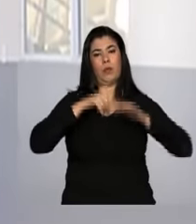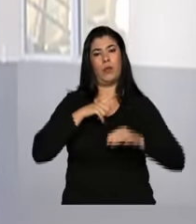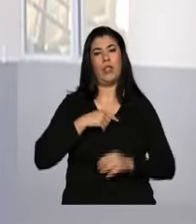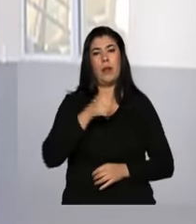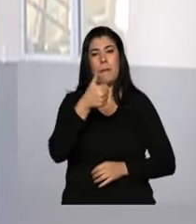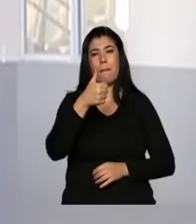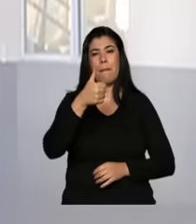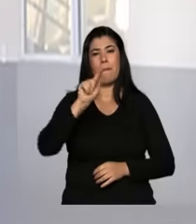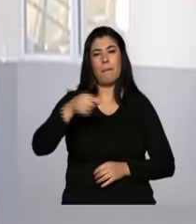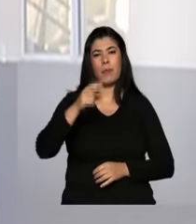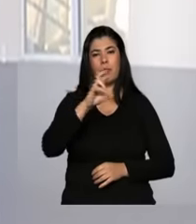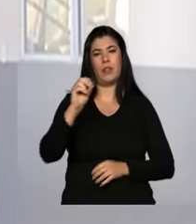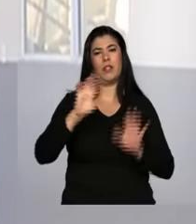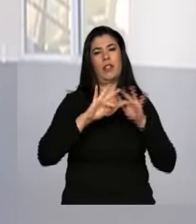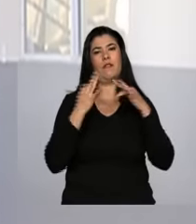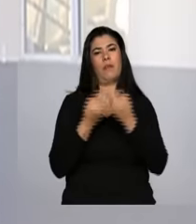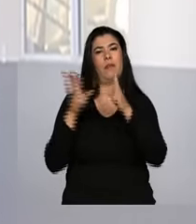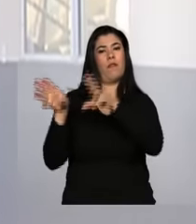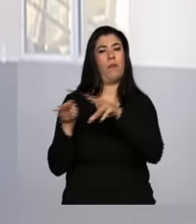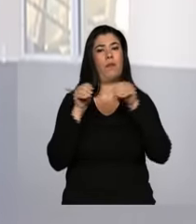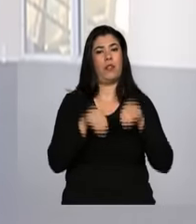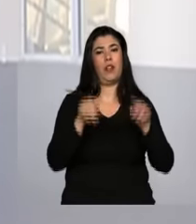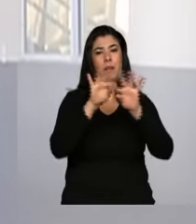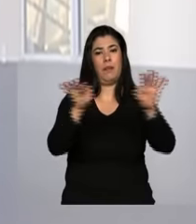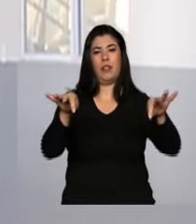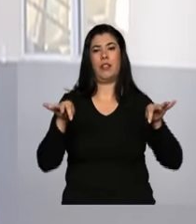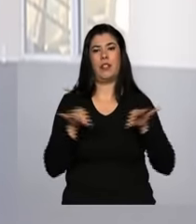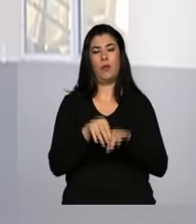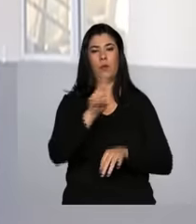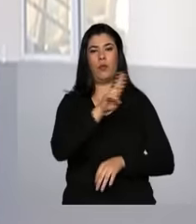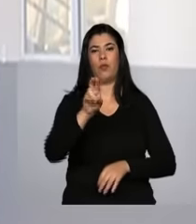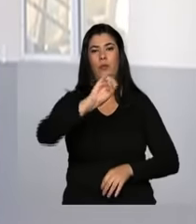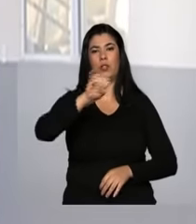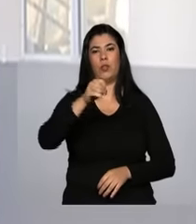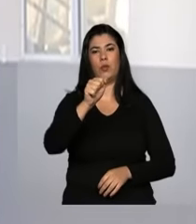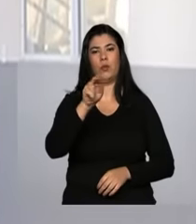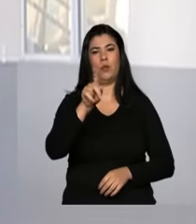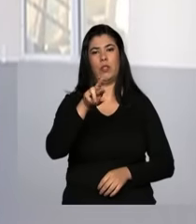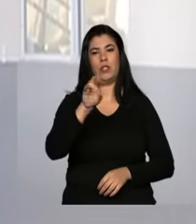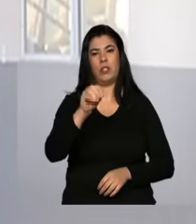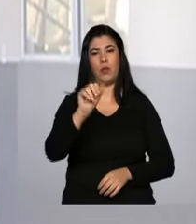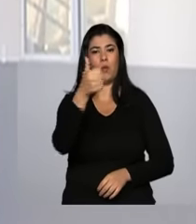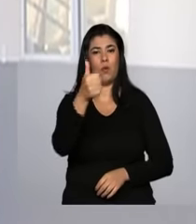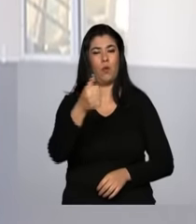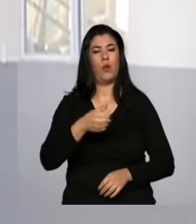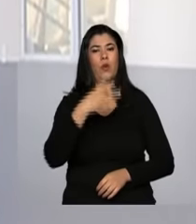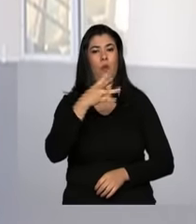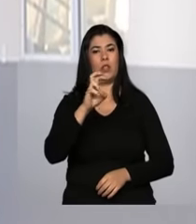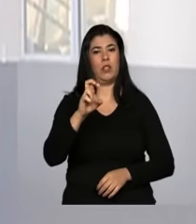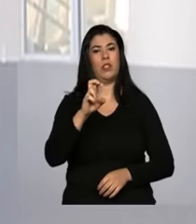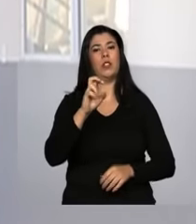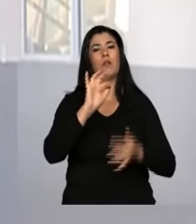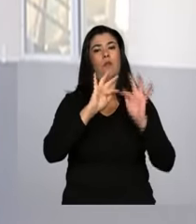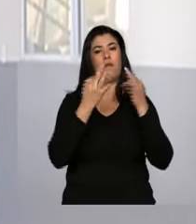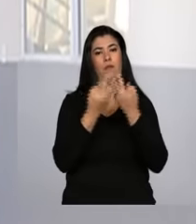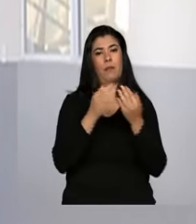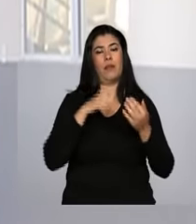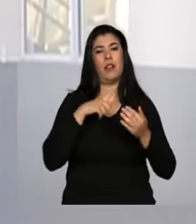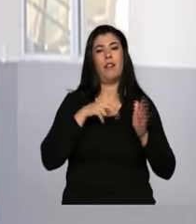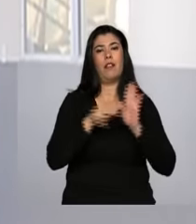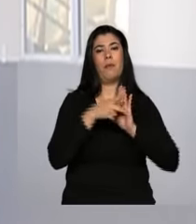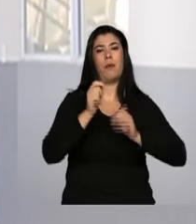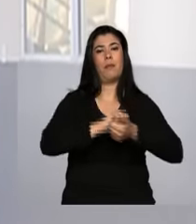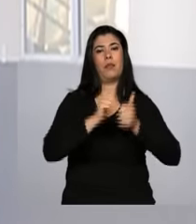1.500 famílias que vão morar aqui no residencial Juazeiro 1, 45 delas em apartamentos adaptados para pessoas